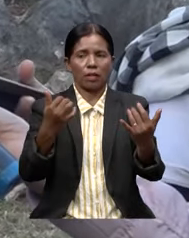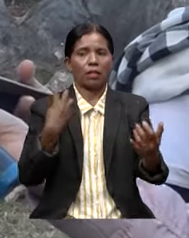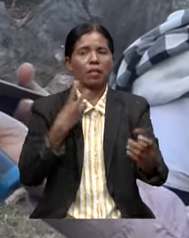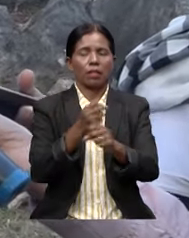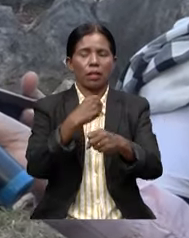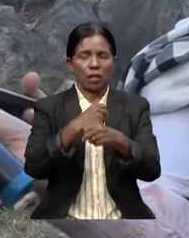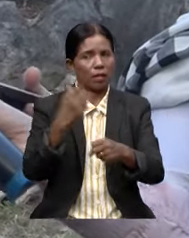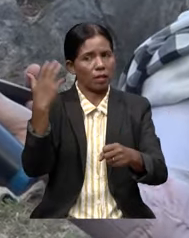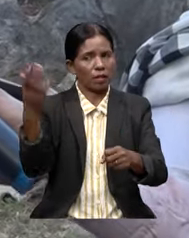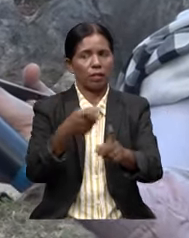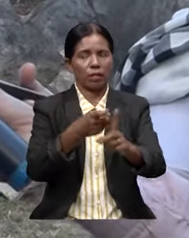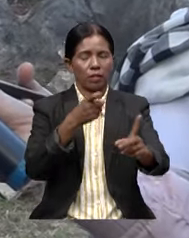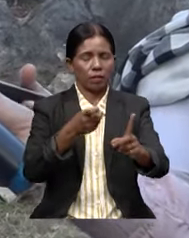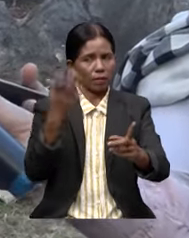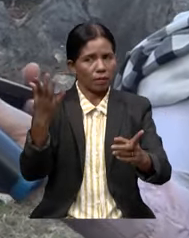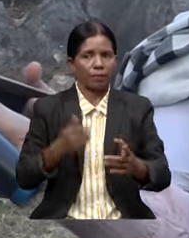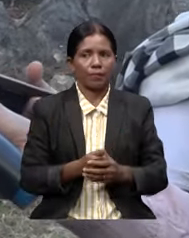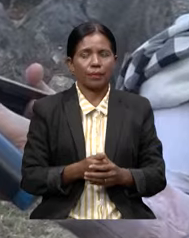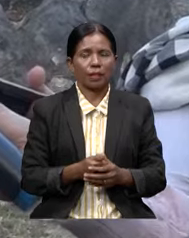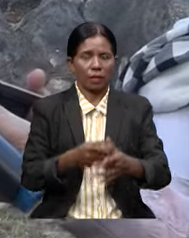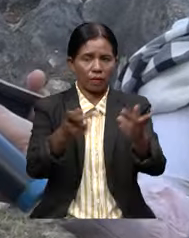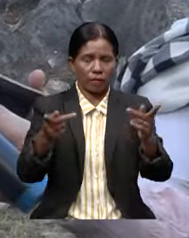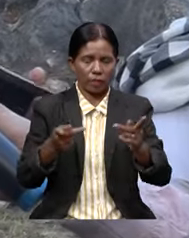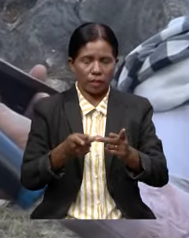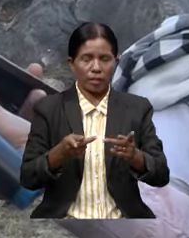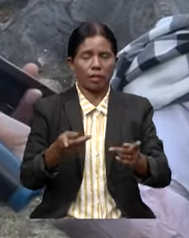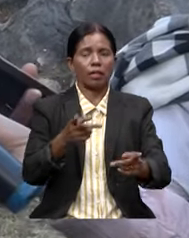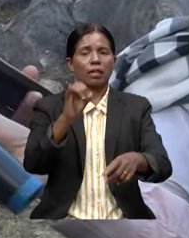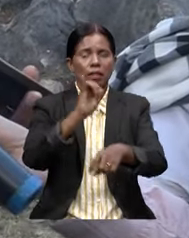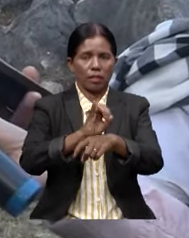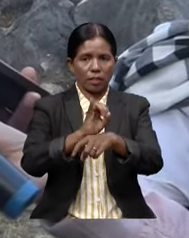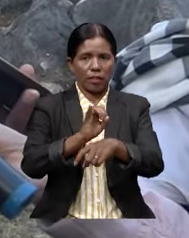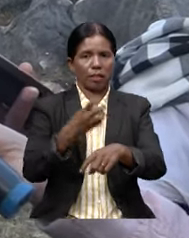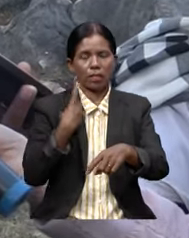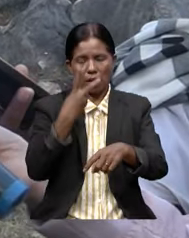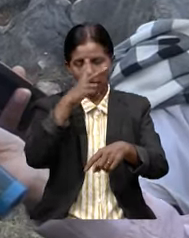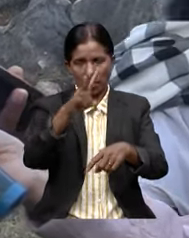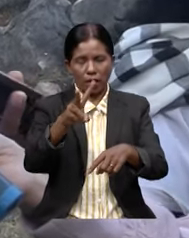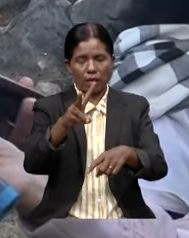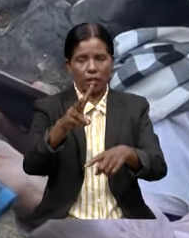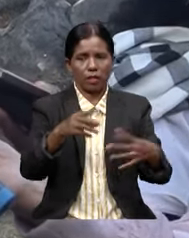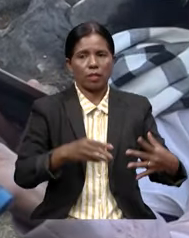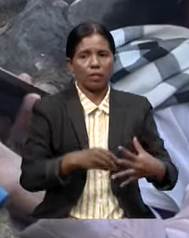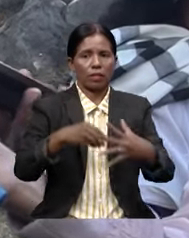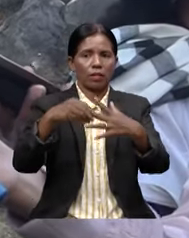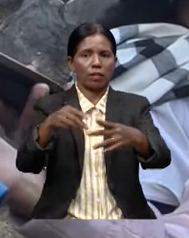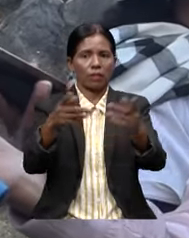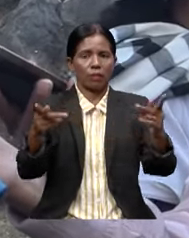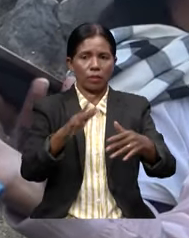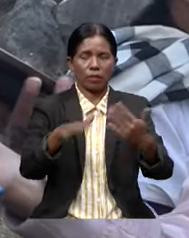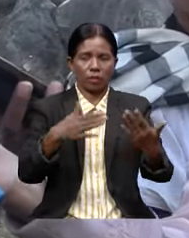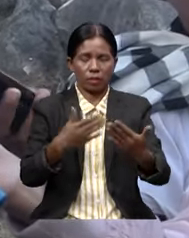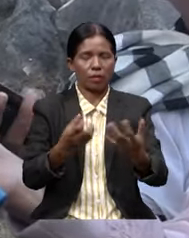kita halo ne, parte usi den ba, turismo religios, né, e tá haré liu ba e tane religião, turismo religião sira